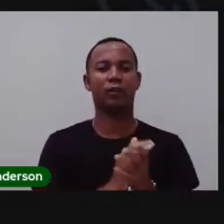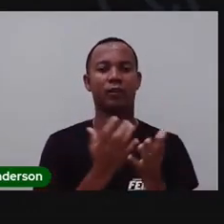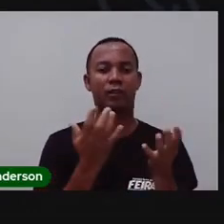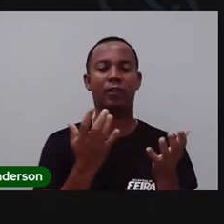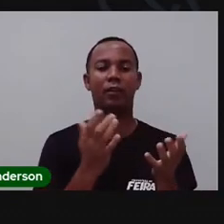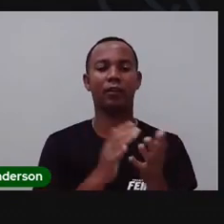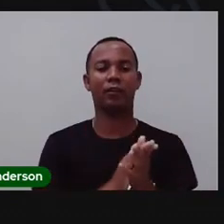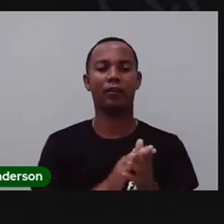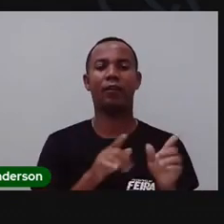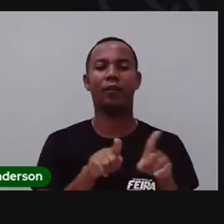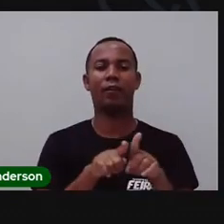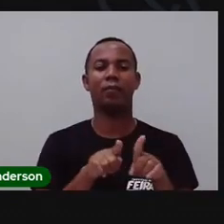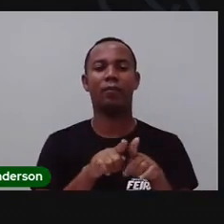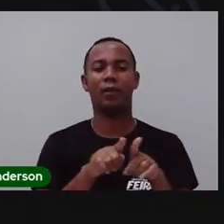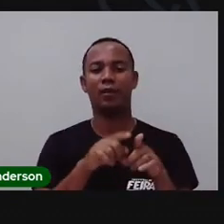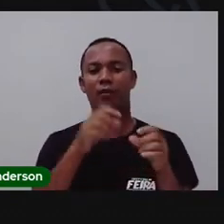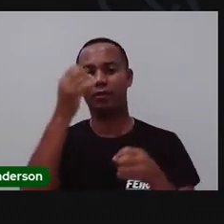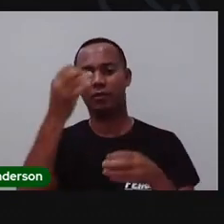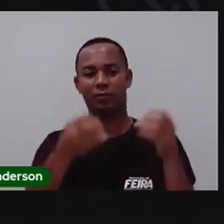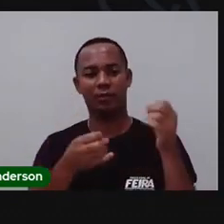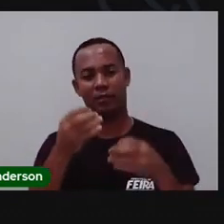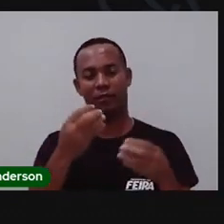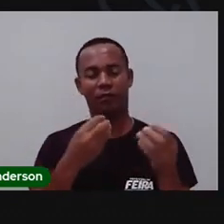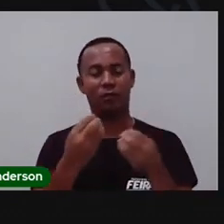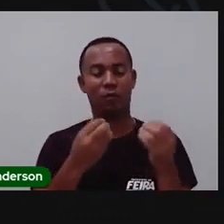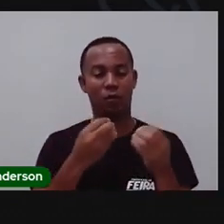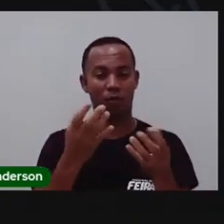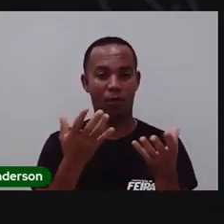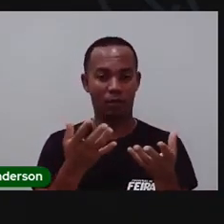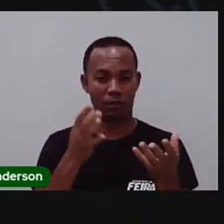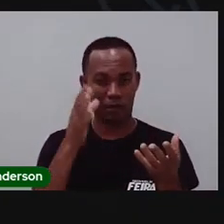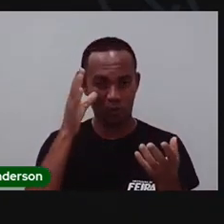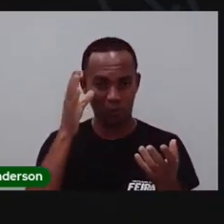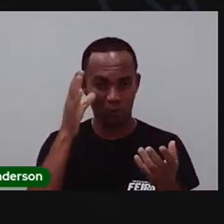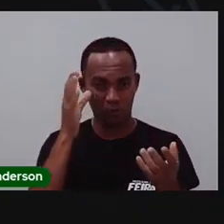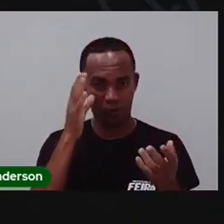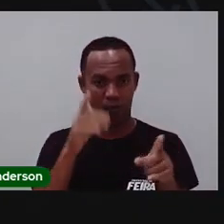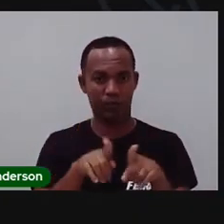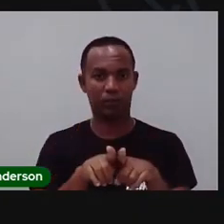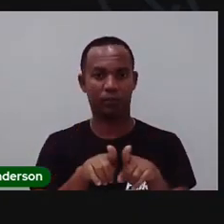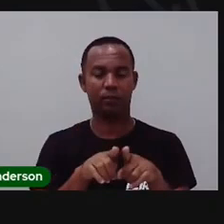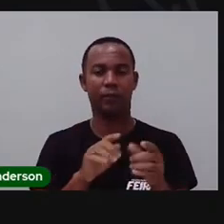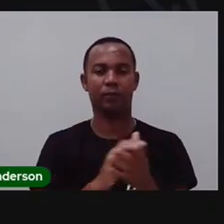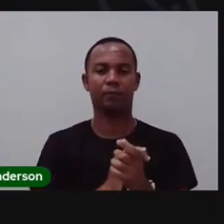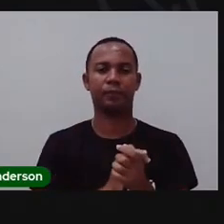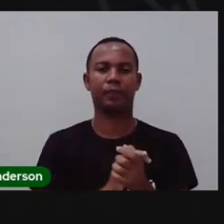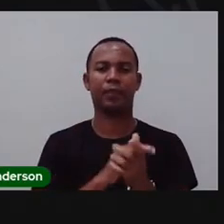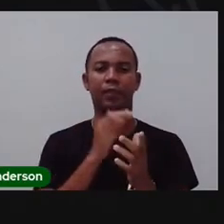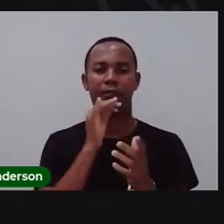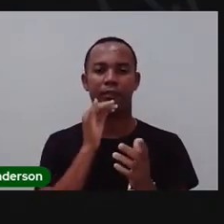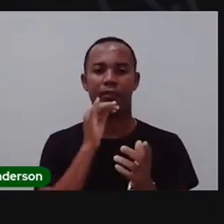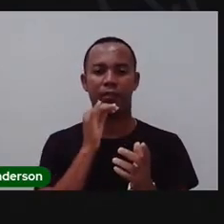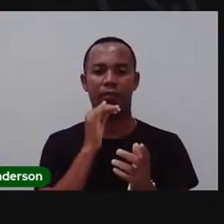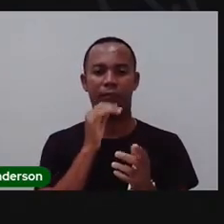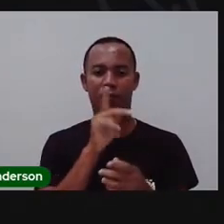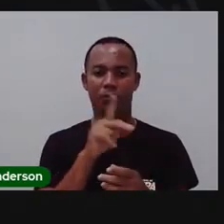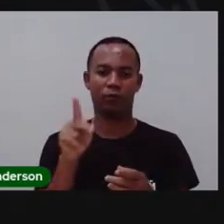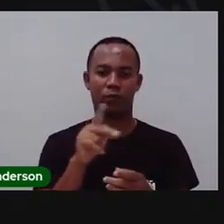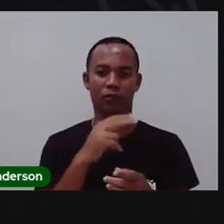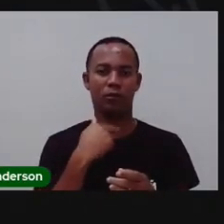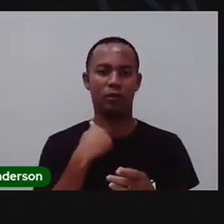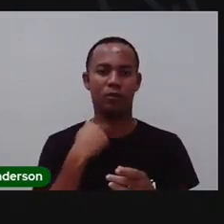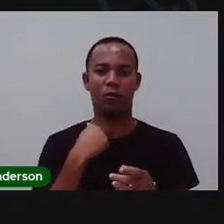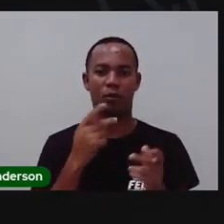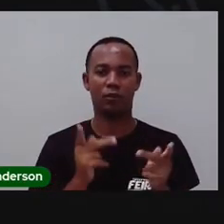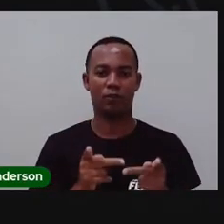mandem relatos. Estou curiosa para saber como é que está acontecendo aí na casa de vocês. E como a Pró não pode visitar cada um de vocês em